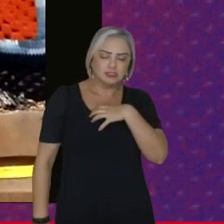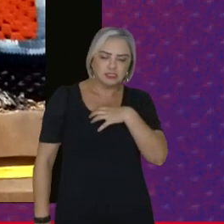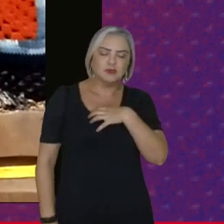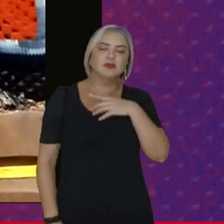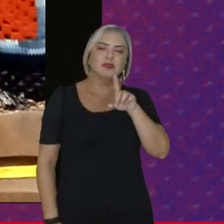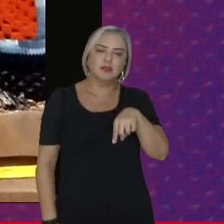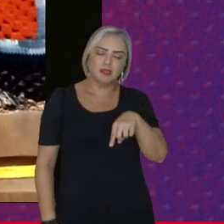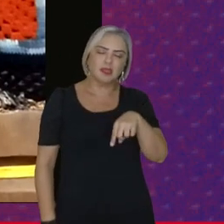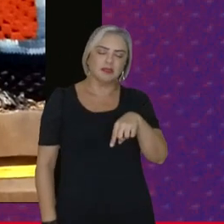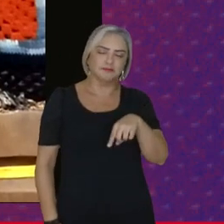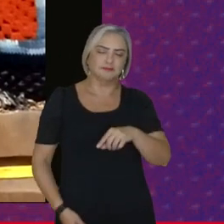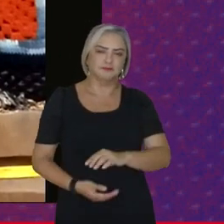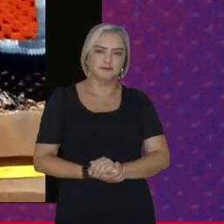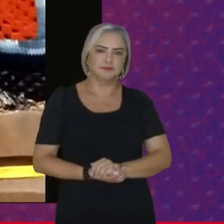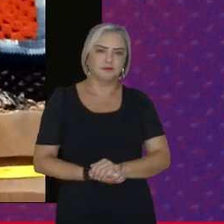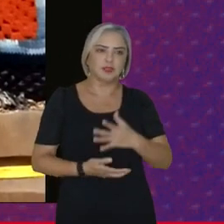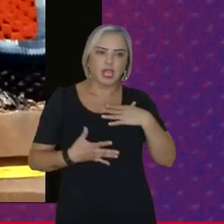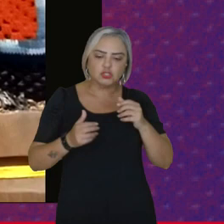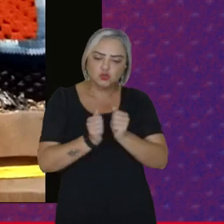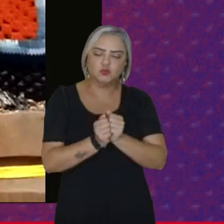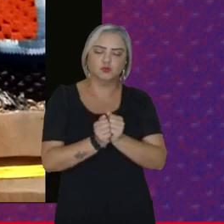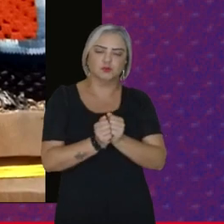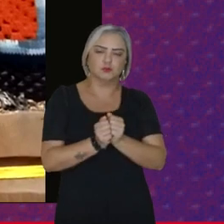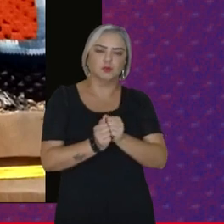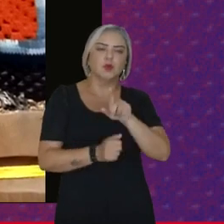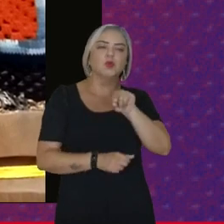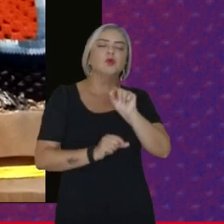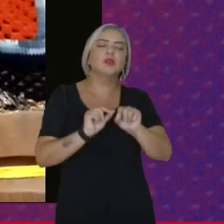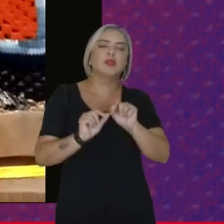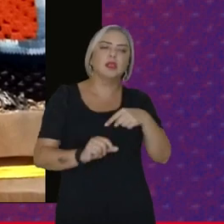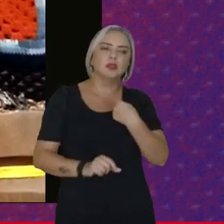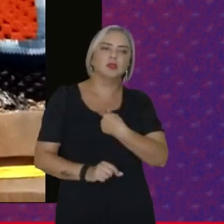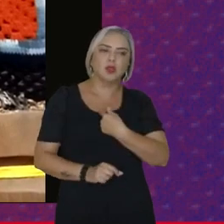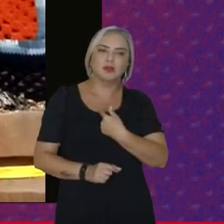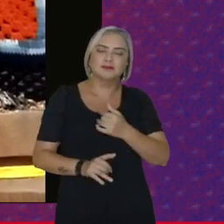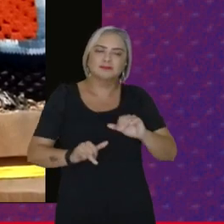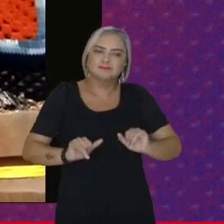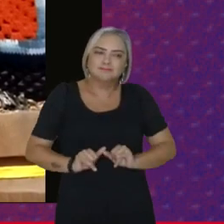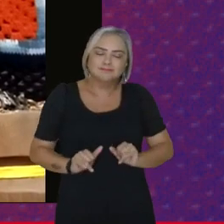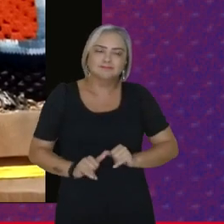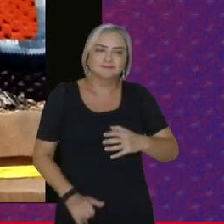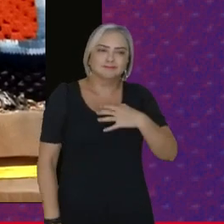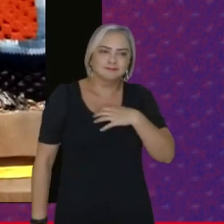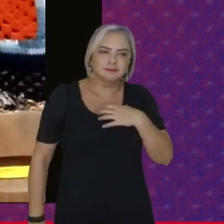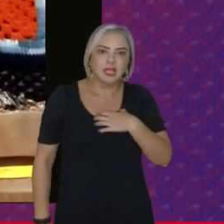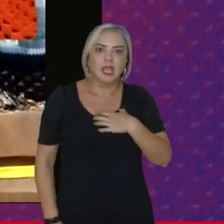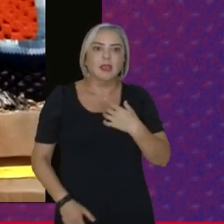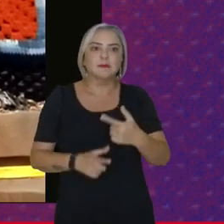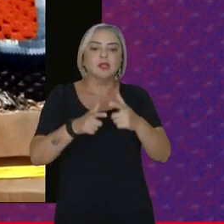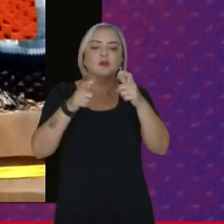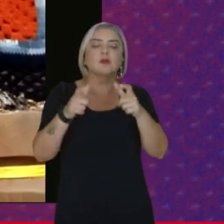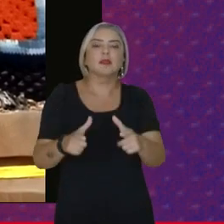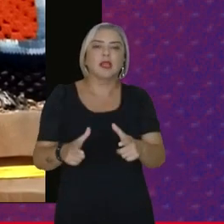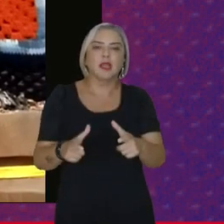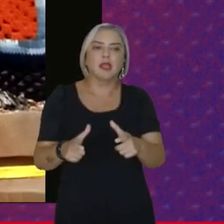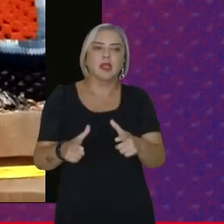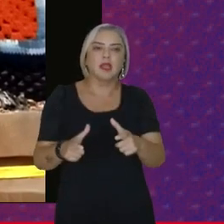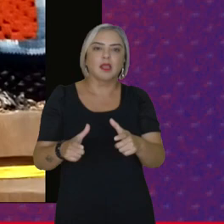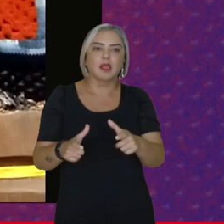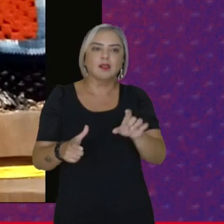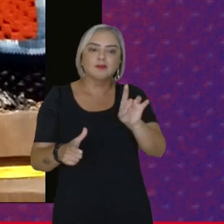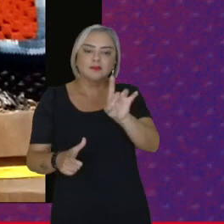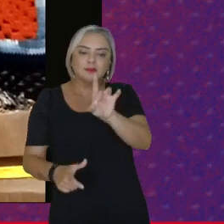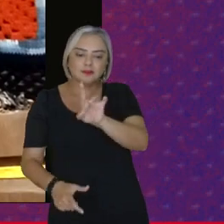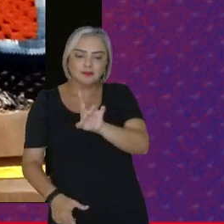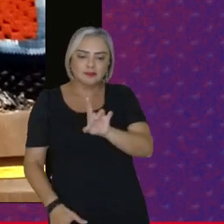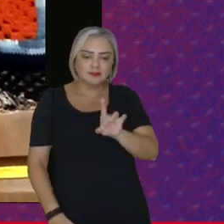que é estar conosco e o que é que nós passamos, porque esse lugar é só cada um de